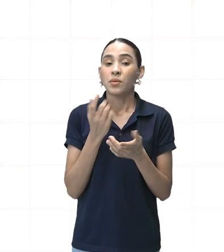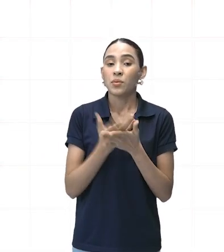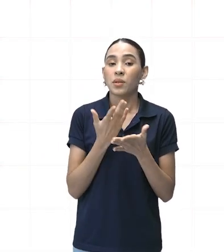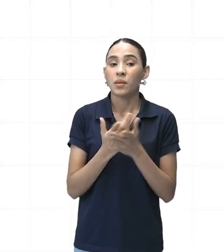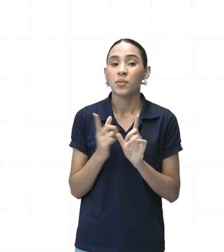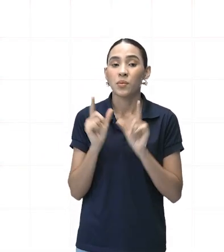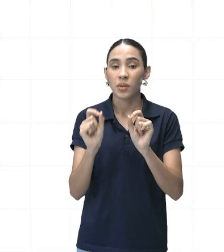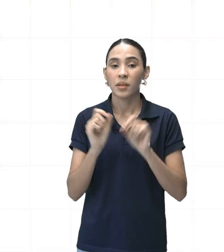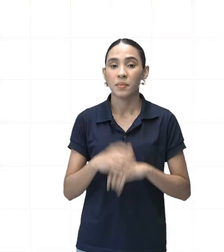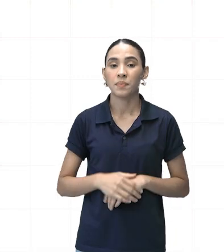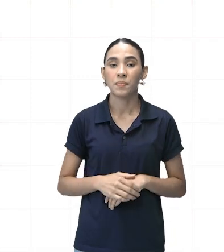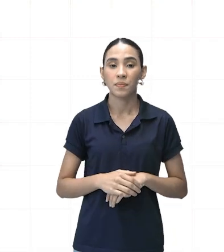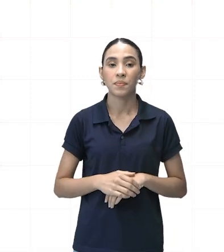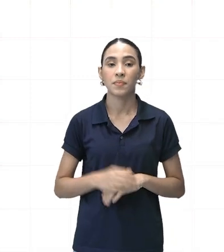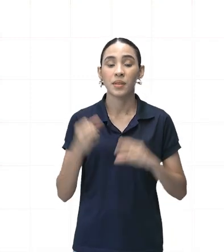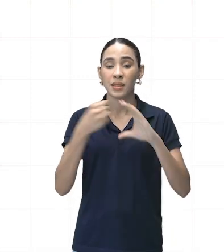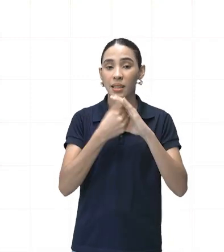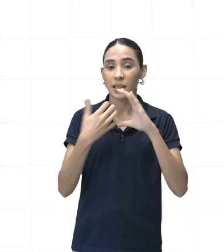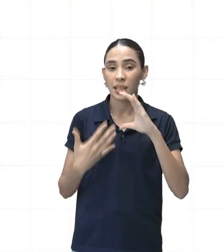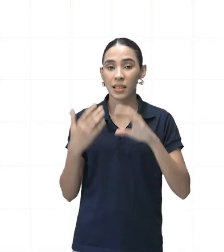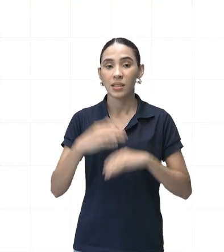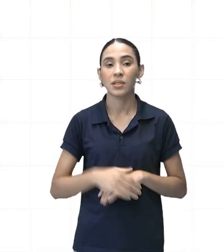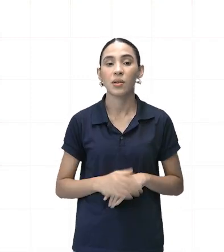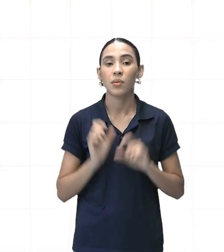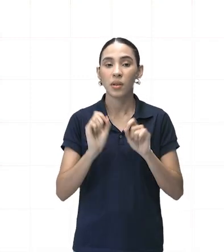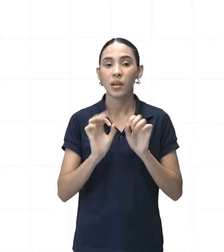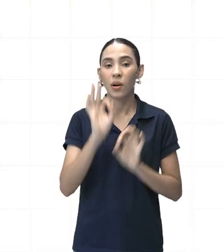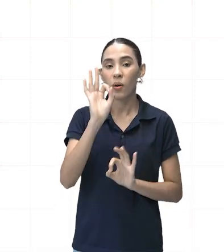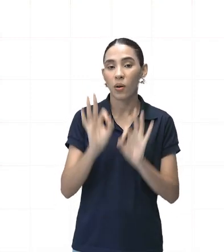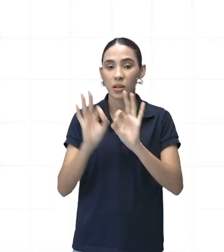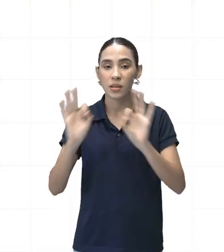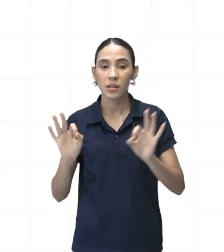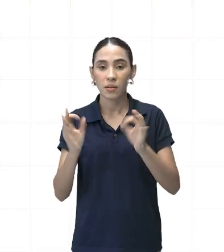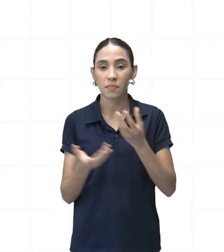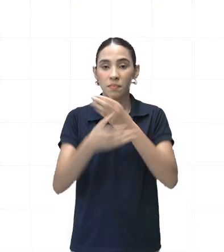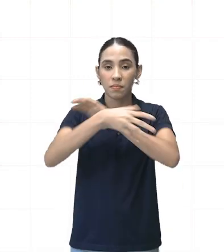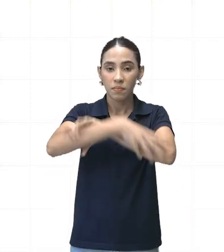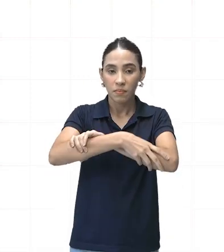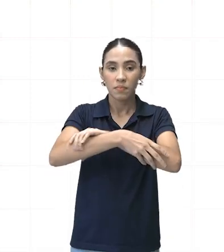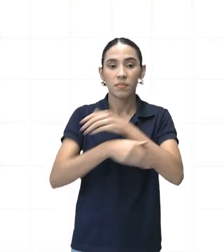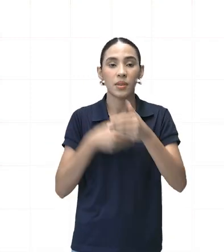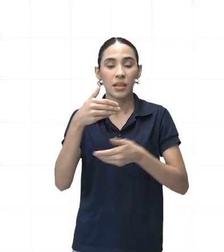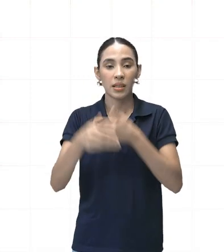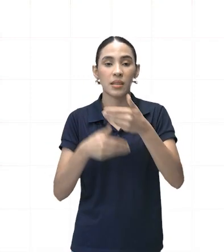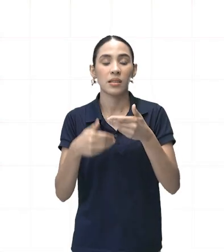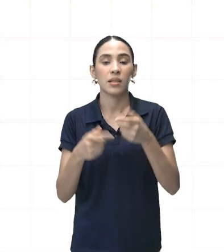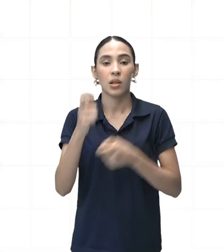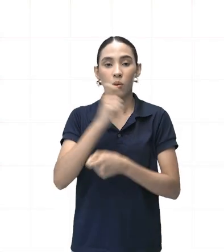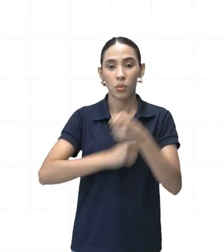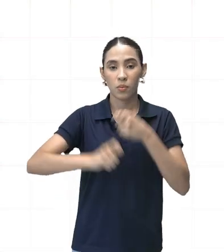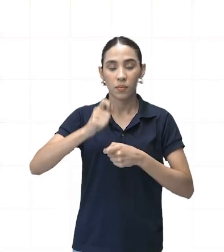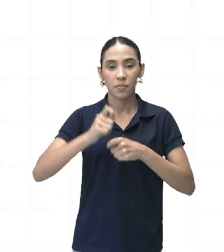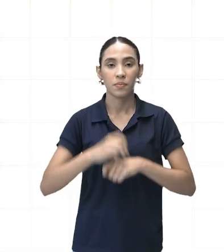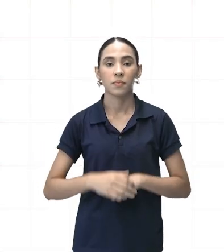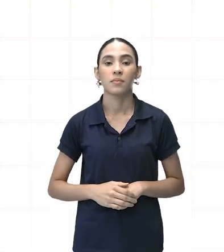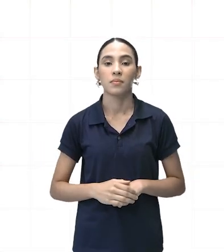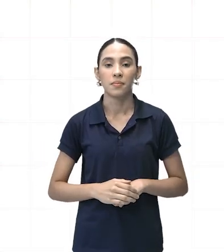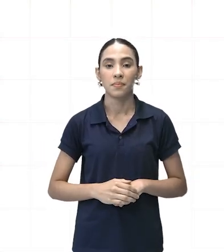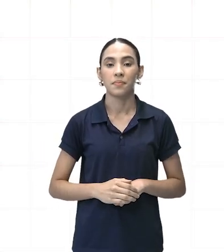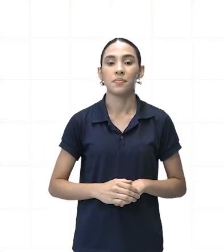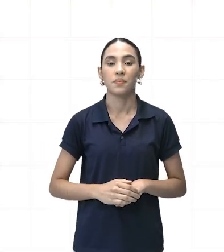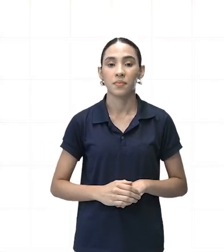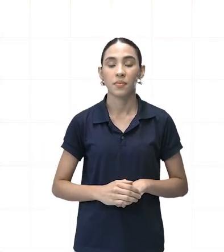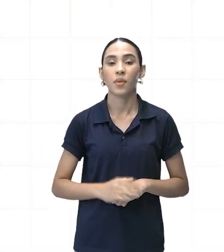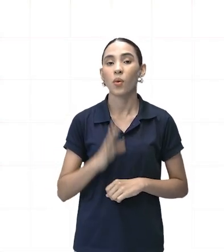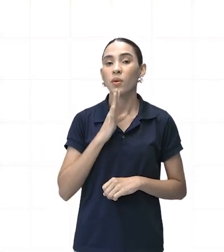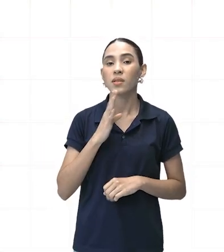estudamos aí as características sobre a Organização para a Cooperação e Desenvolvimento